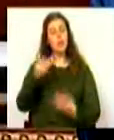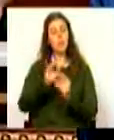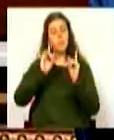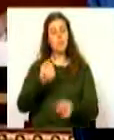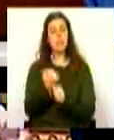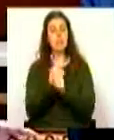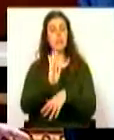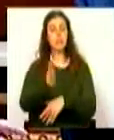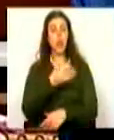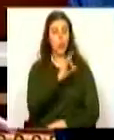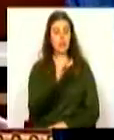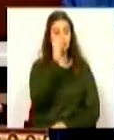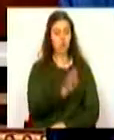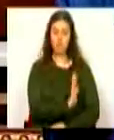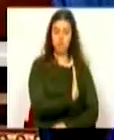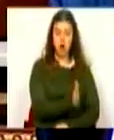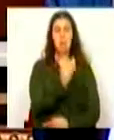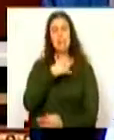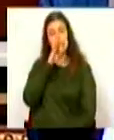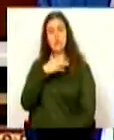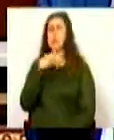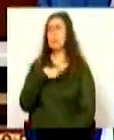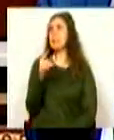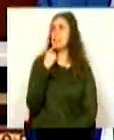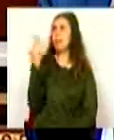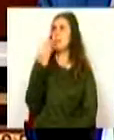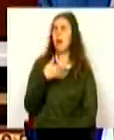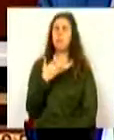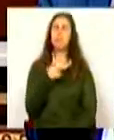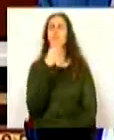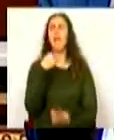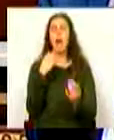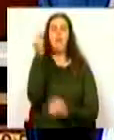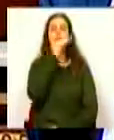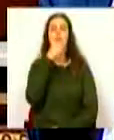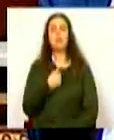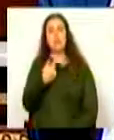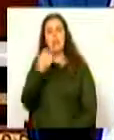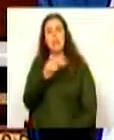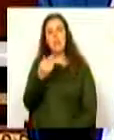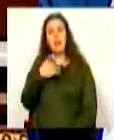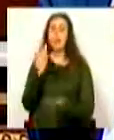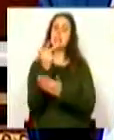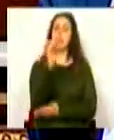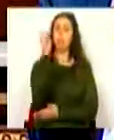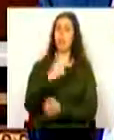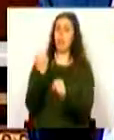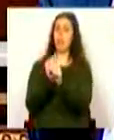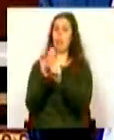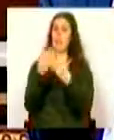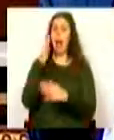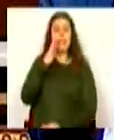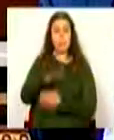execução 40%. Se eu quisesse dizer que é virtual, estaríamos a dizer que estaria 100% em execução. Não é o